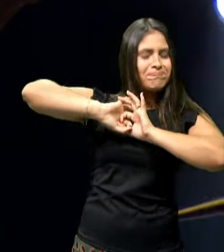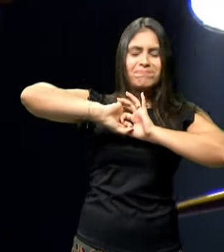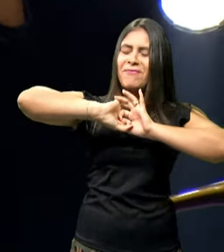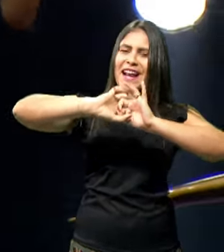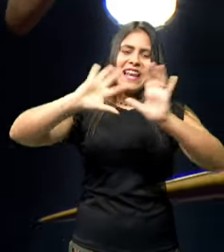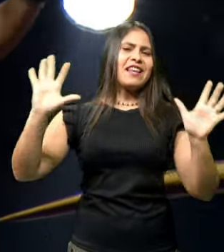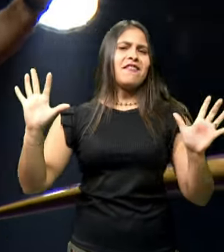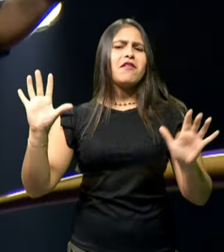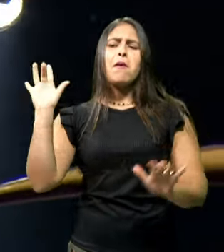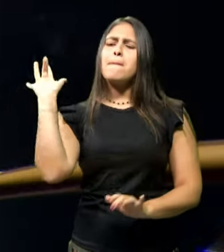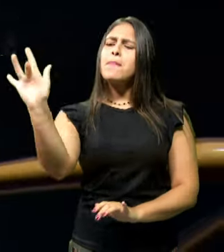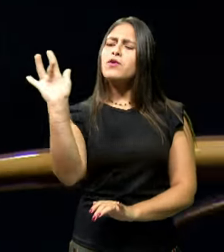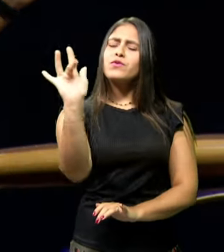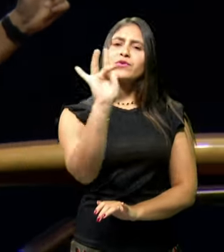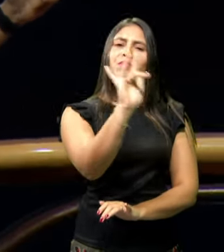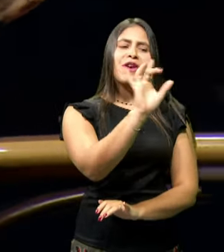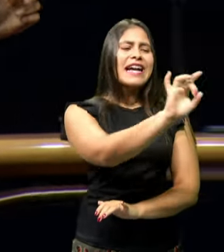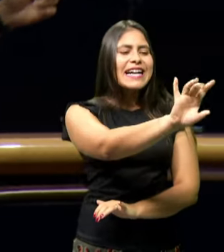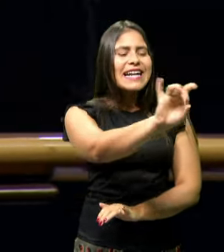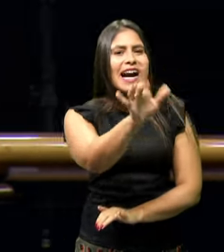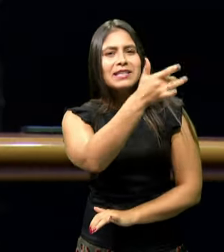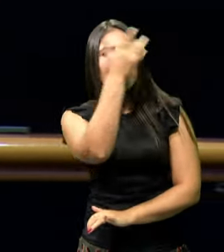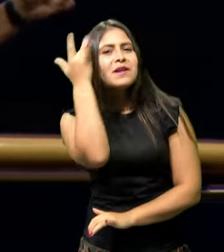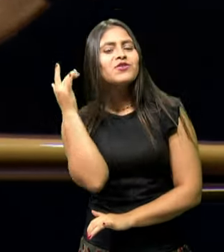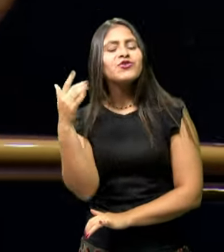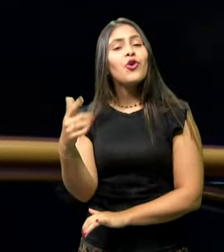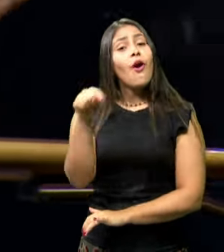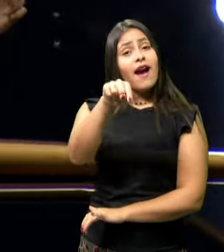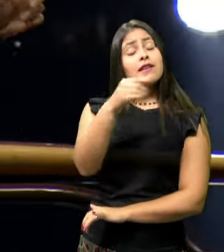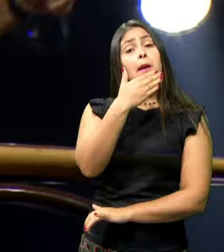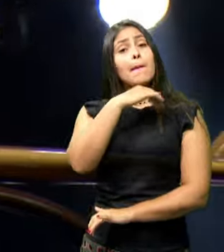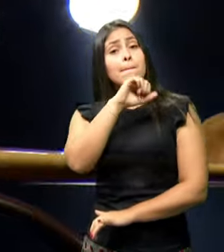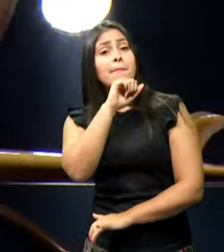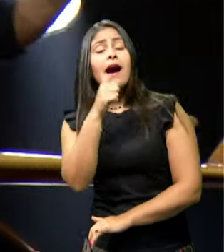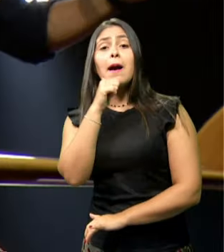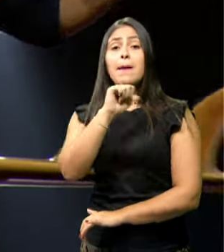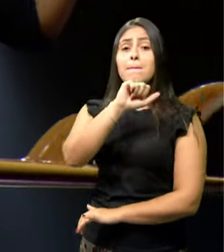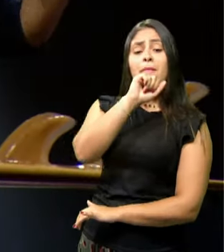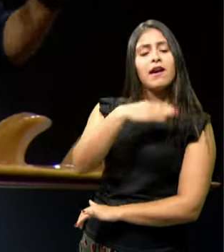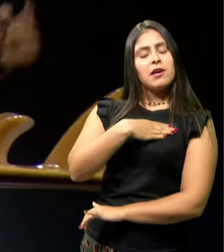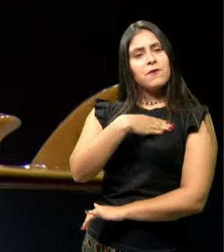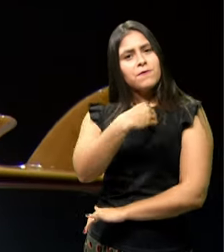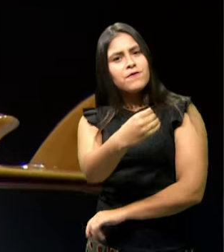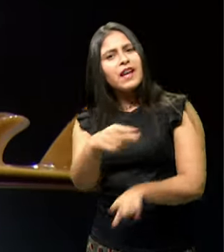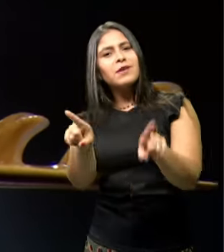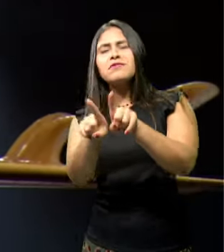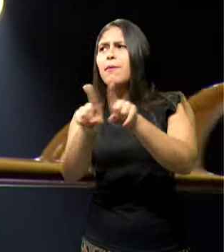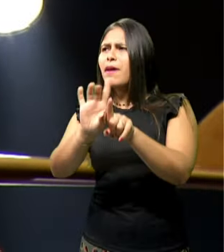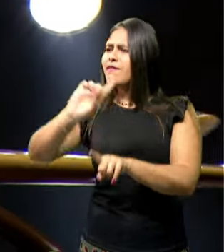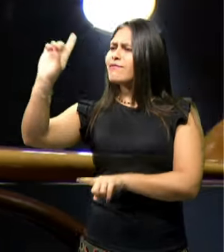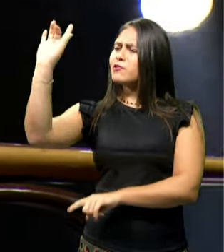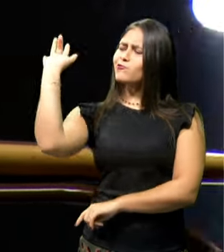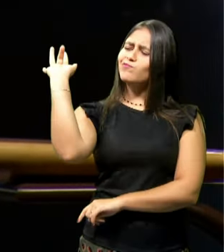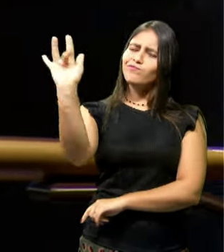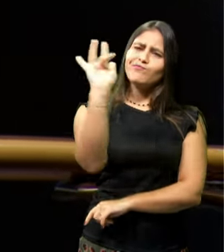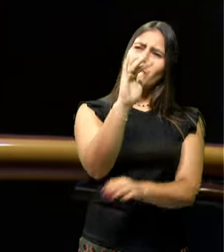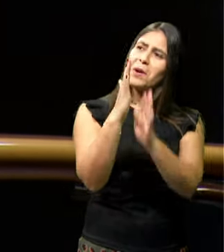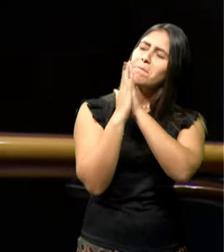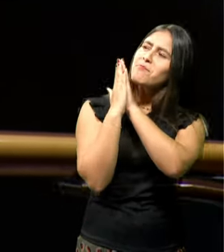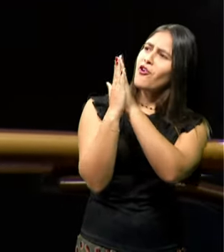de tocar cada homem, cada mulher, cada pai, cada mãe, cada filho e cada filha. O Senhor é livre